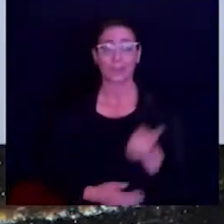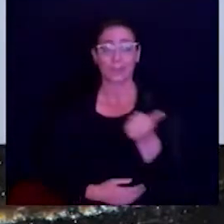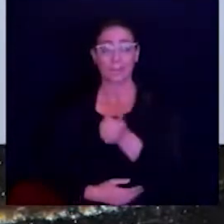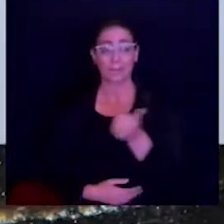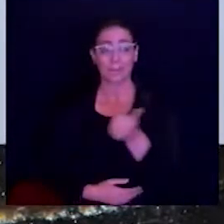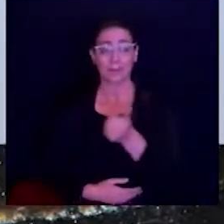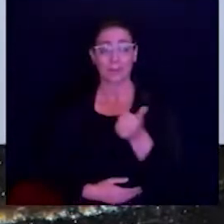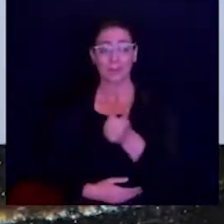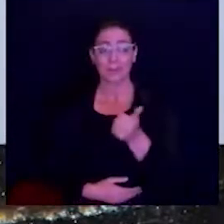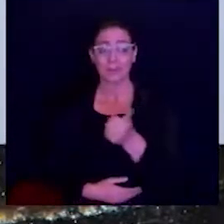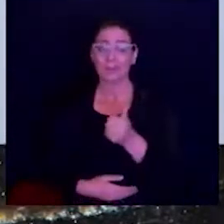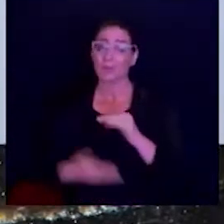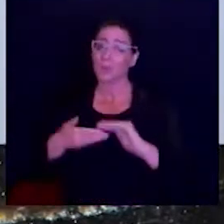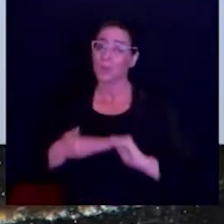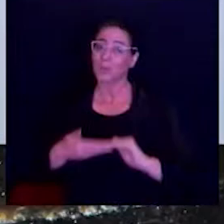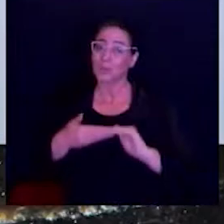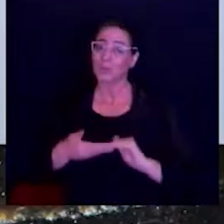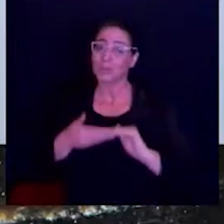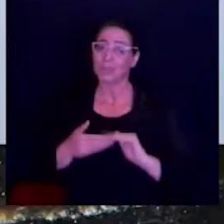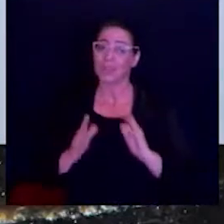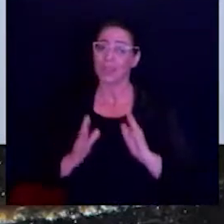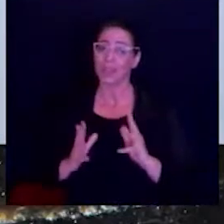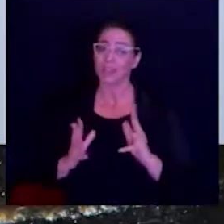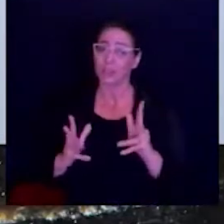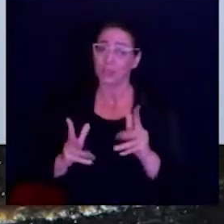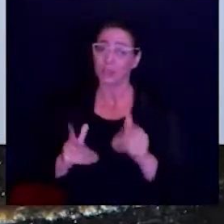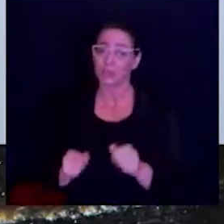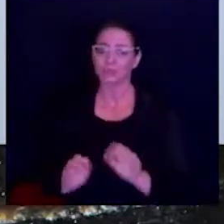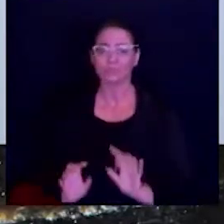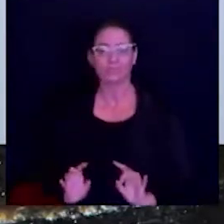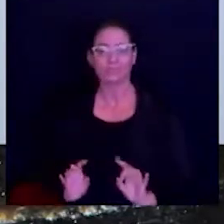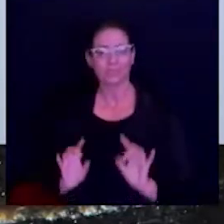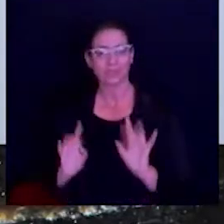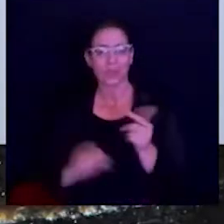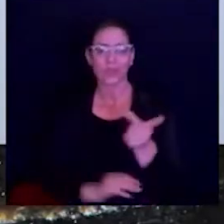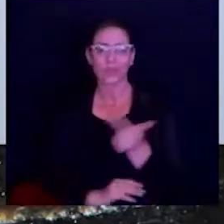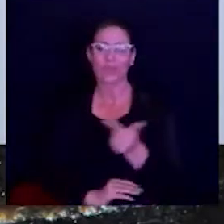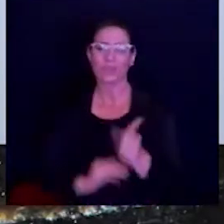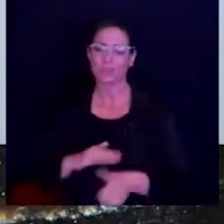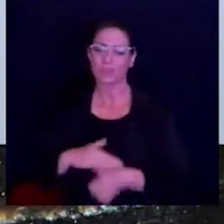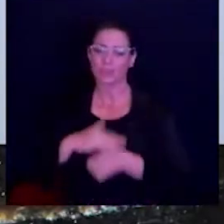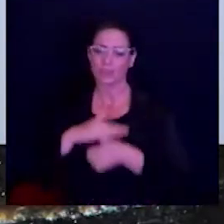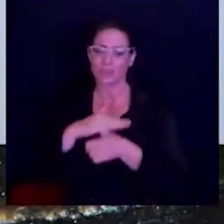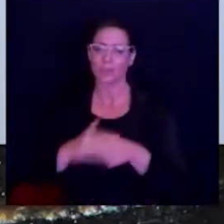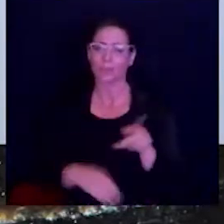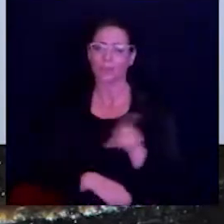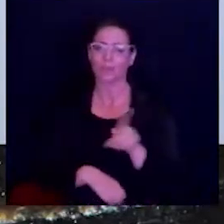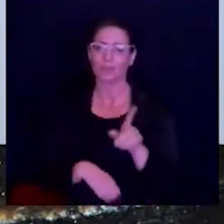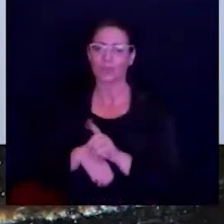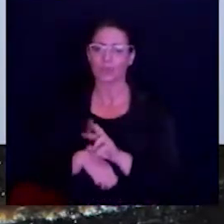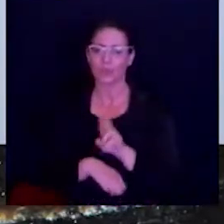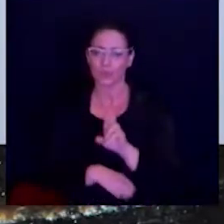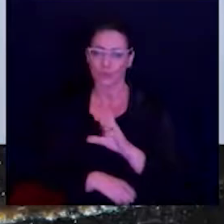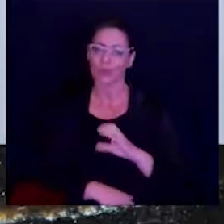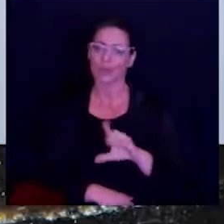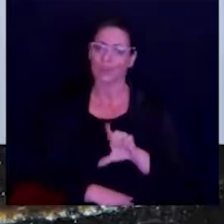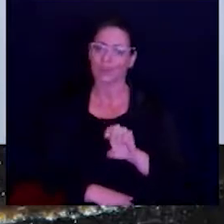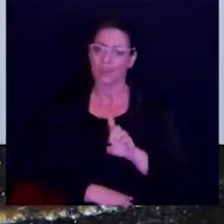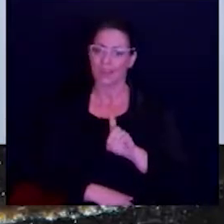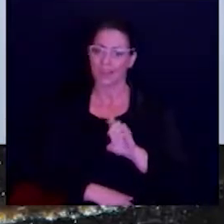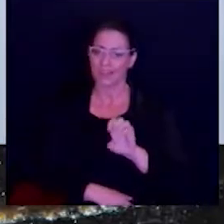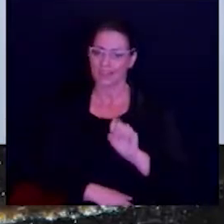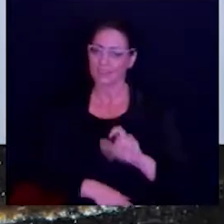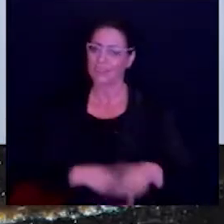Primeiramente, gostaria de saudar a todos, em especial o vice-reitor, professor doutor, irmão Clédio, Antônio Casagrande e